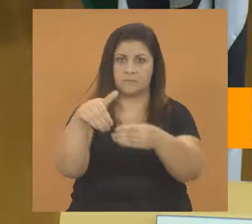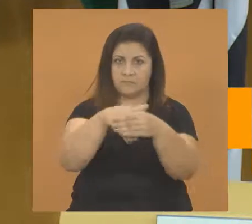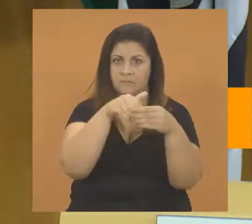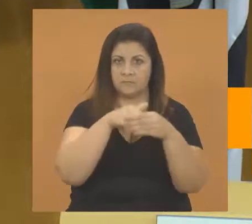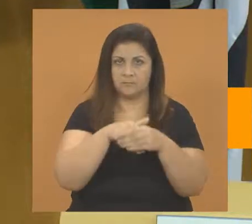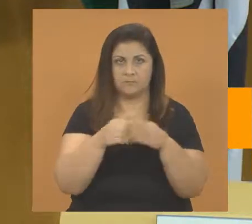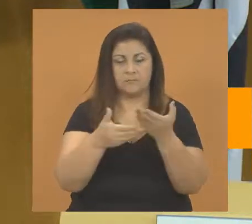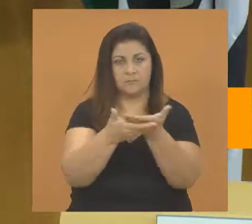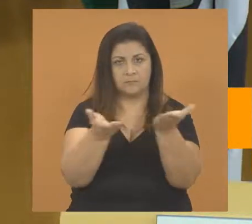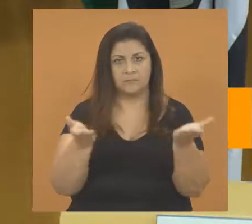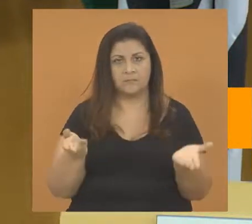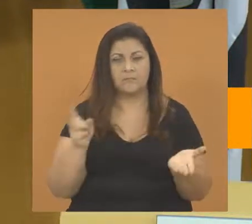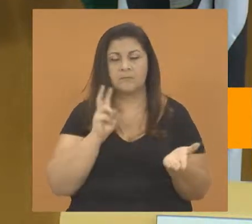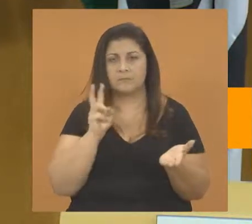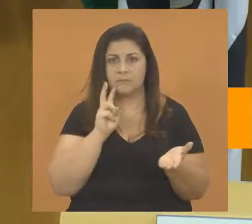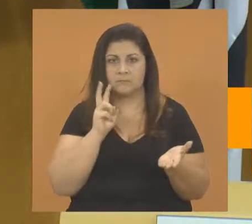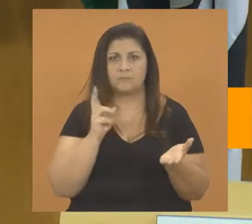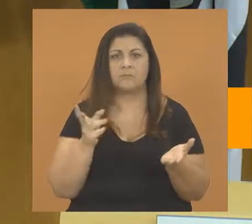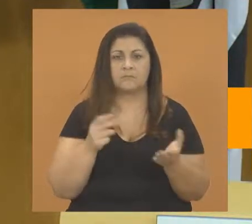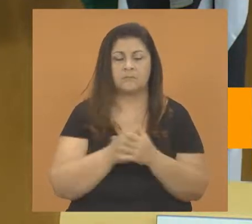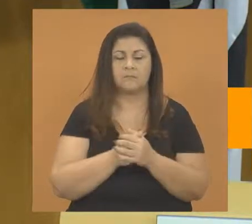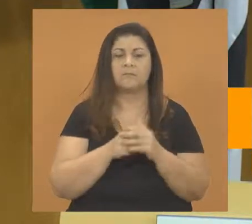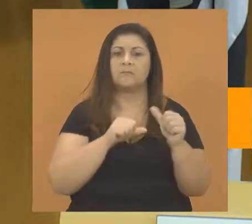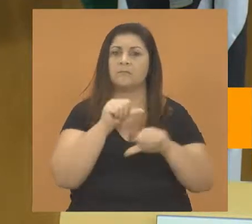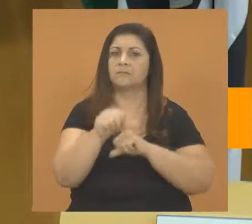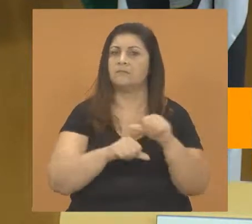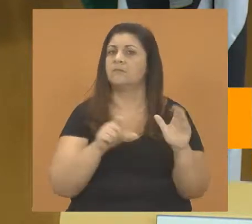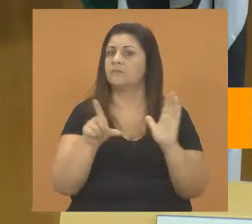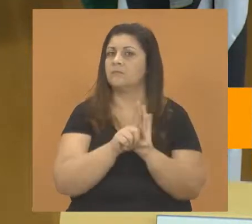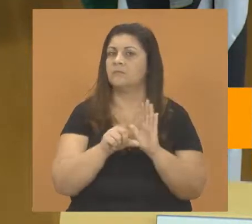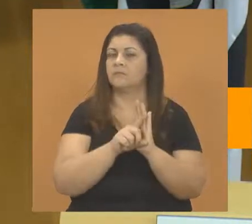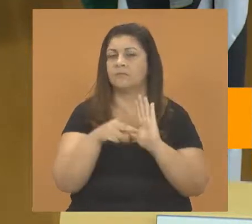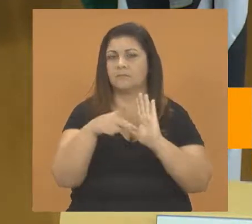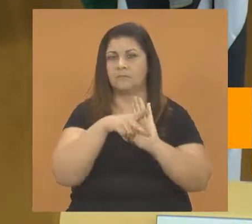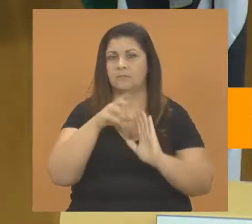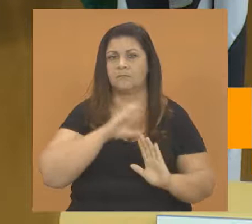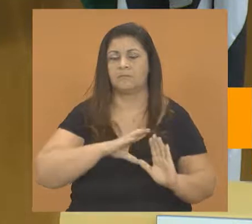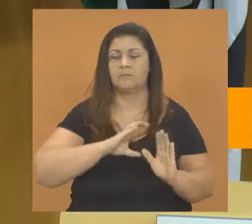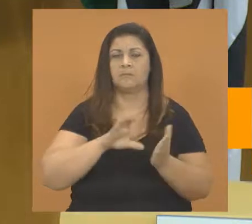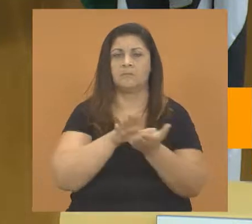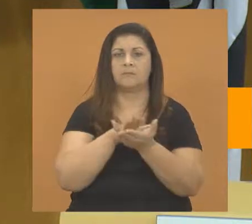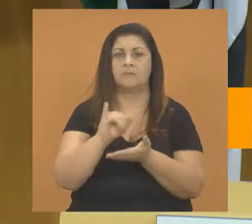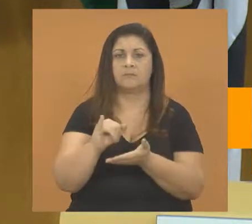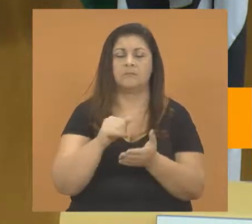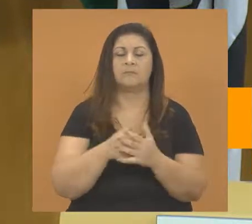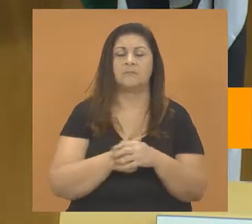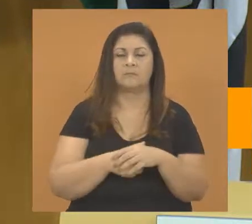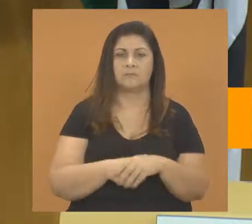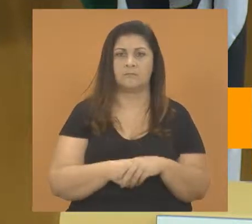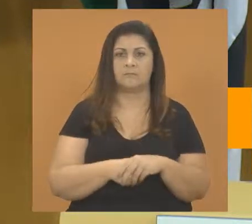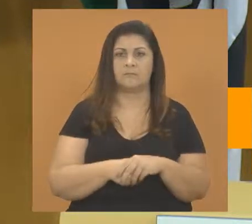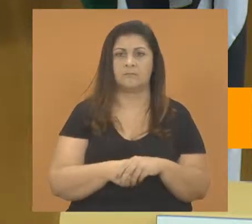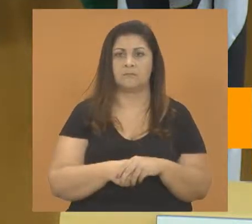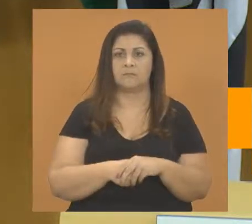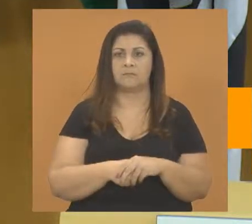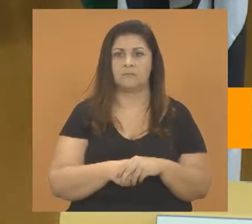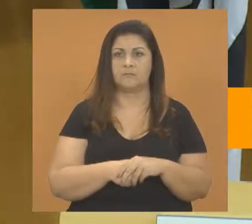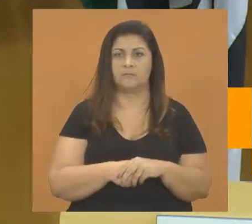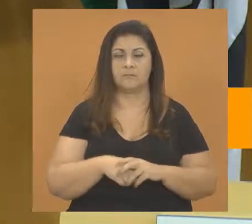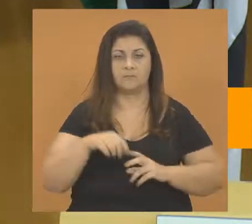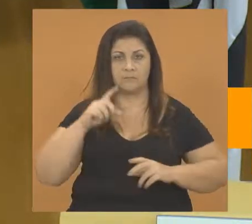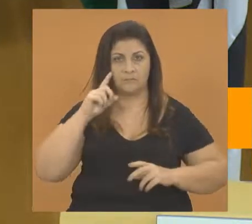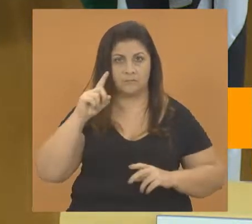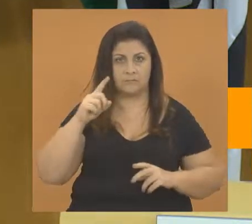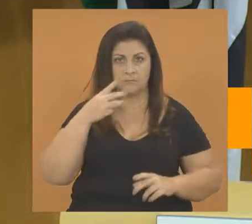o incluso o projeto de lei que altera a lei orgânica do município de jacareí lei número 2761 de 31